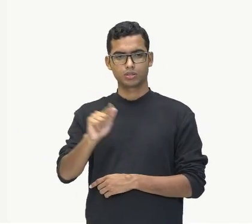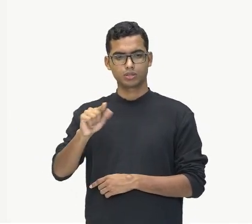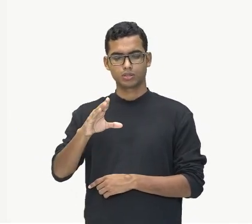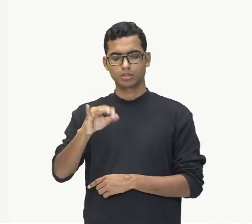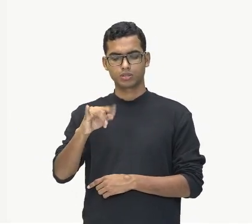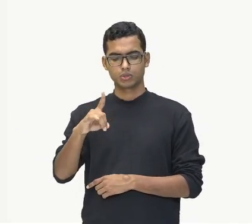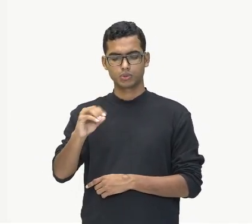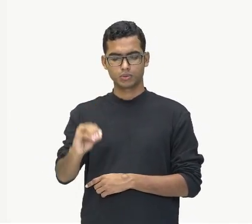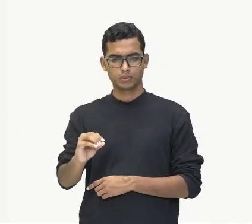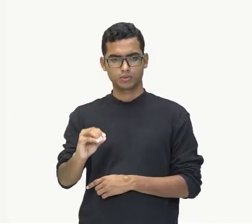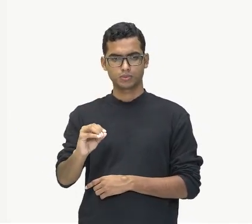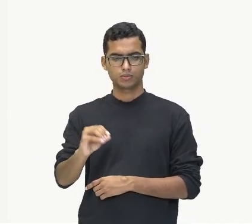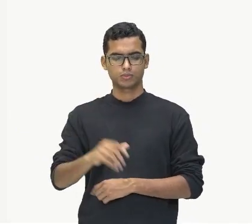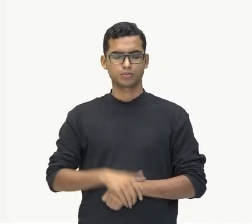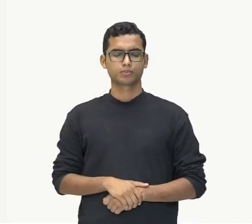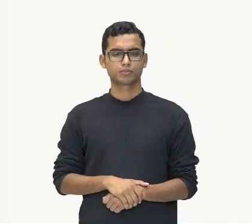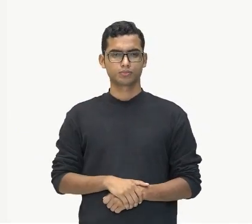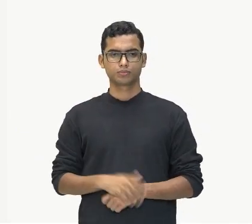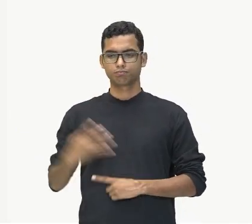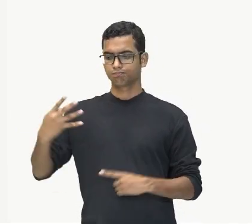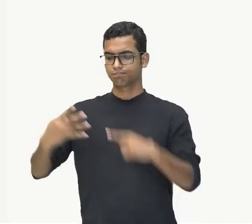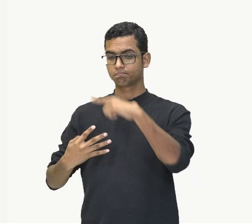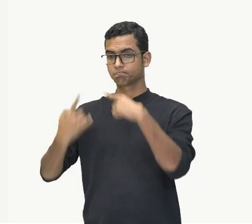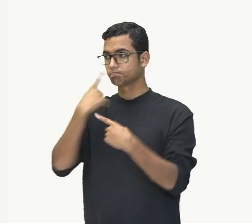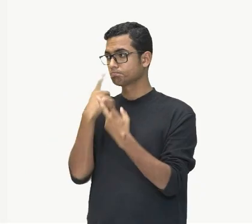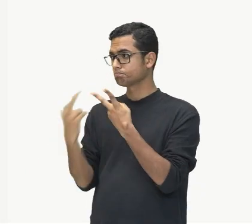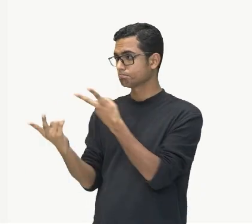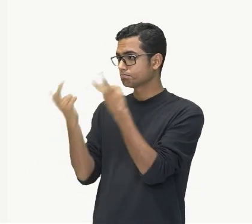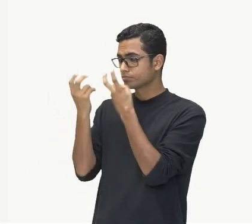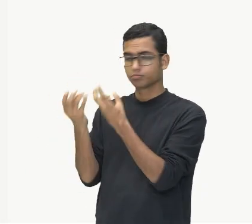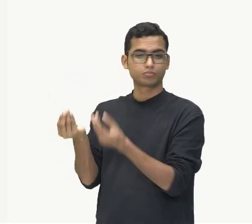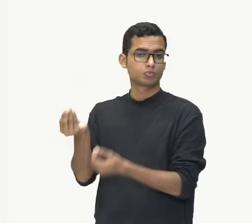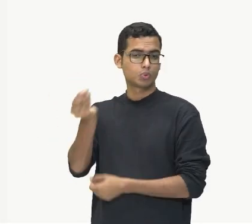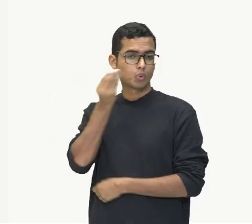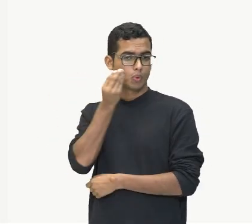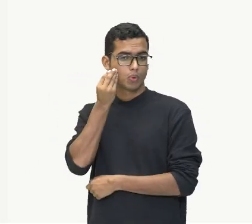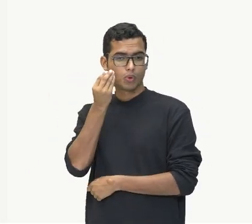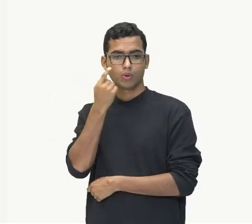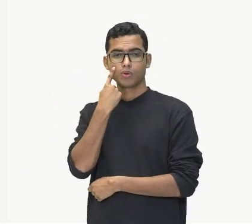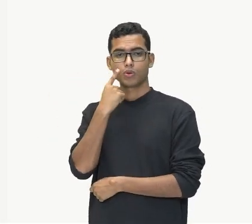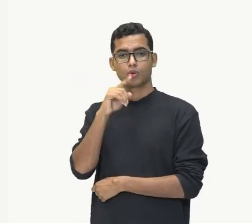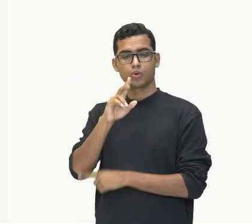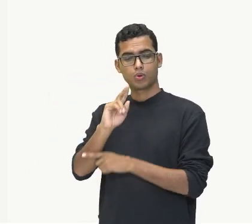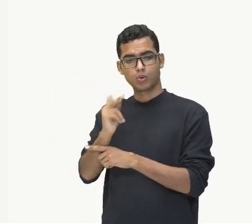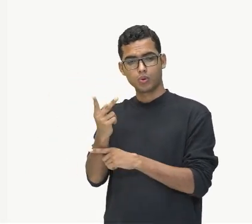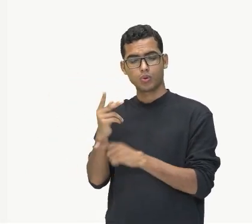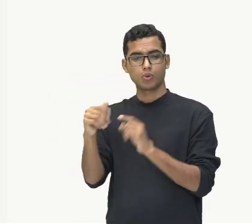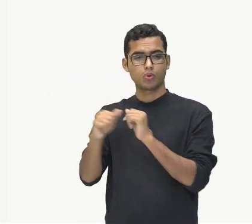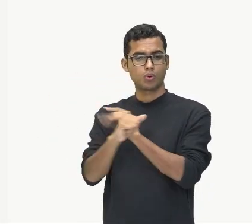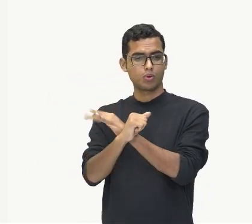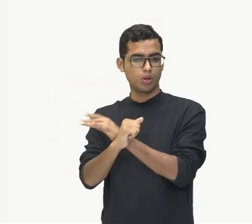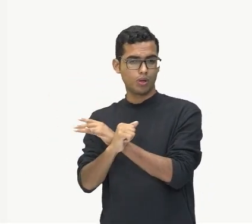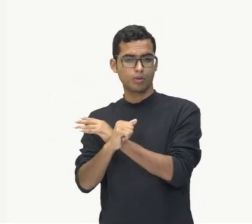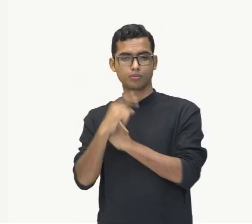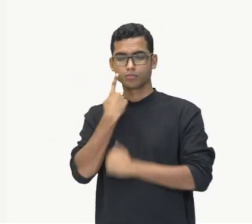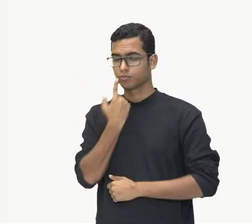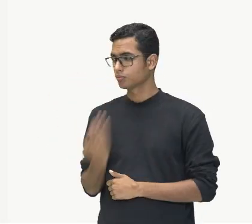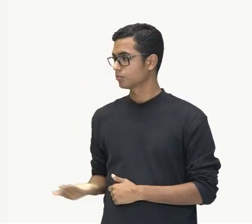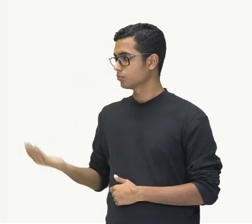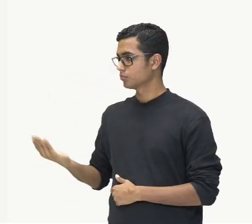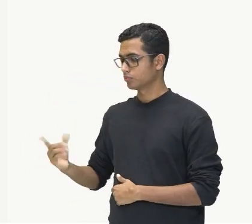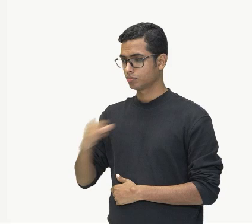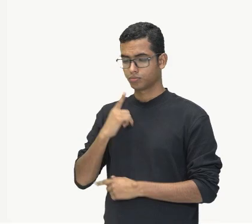ácido? Tetraácido. Observe aqui na composição desse ácido aqui que eu tenho